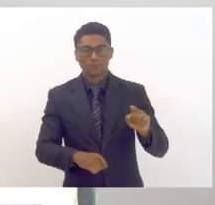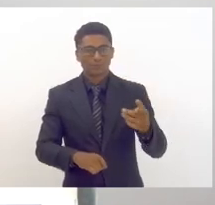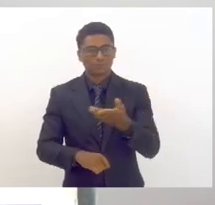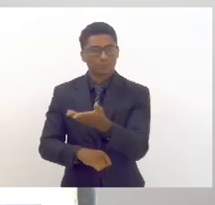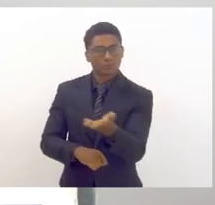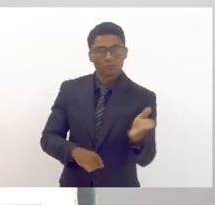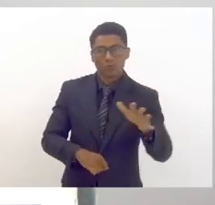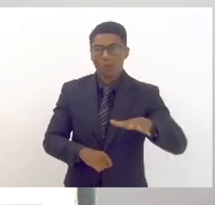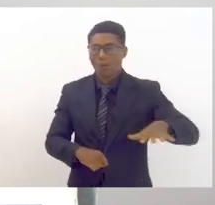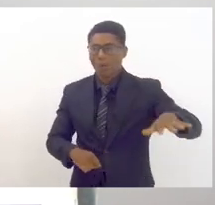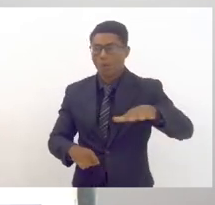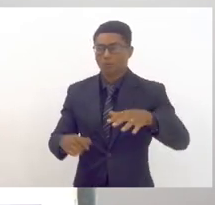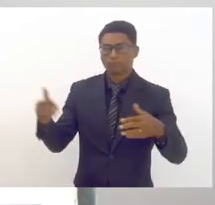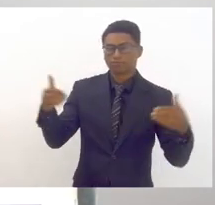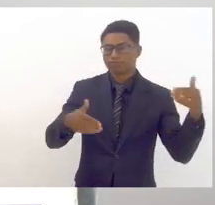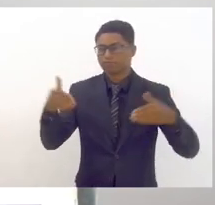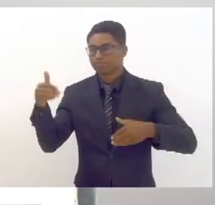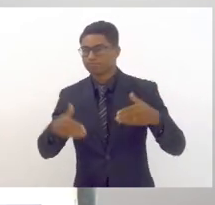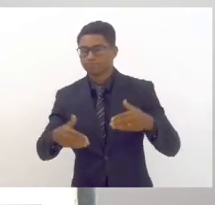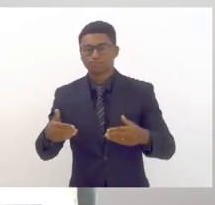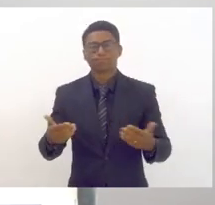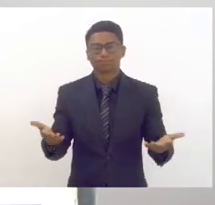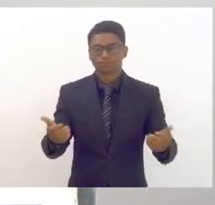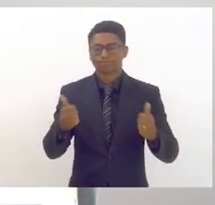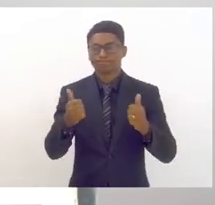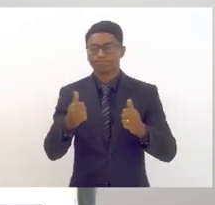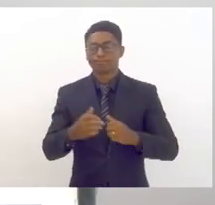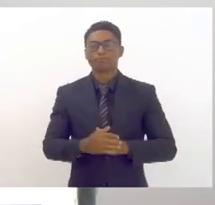audiência pública tão importante. Eu quero, Célia,